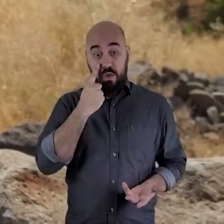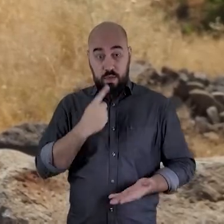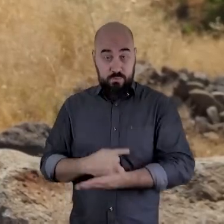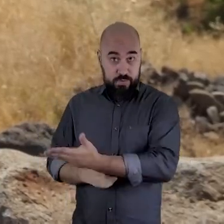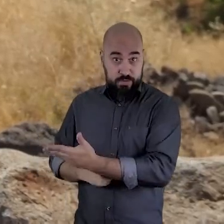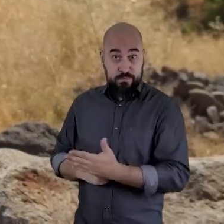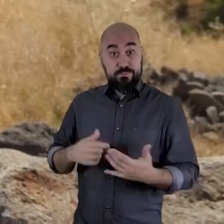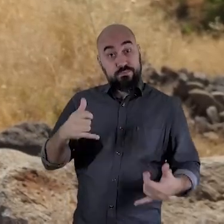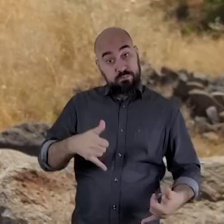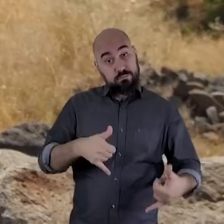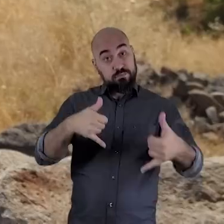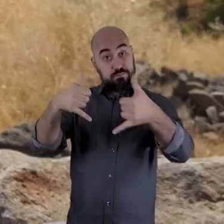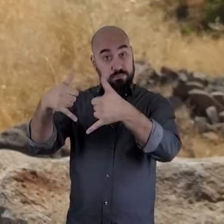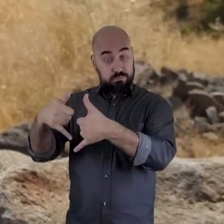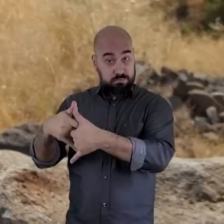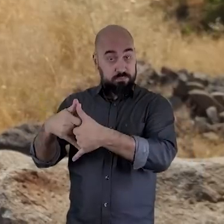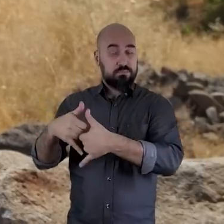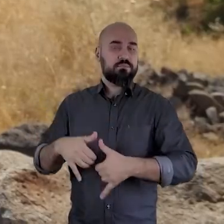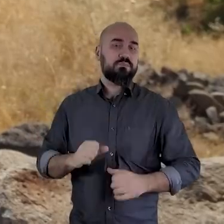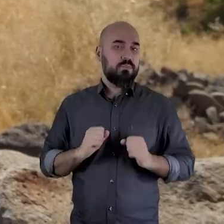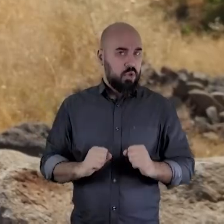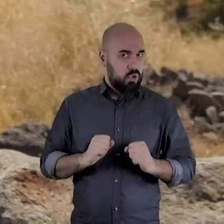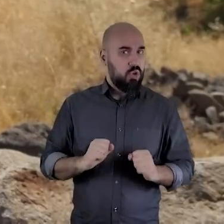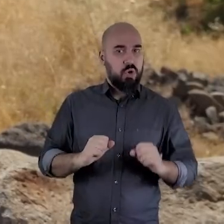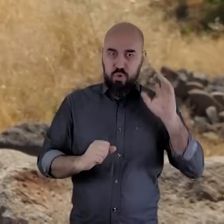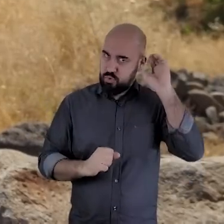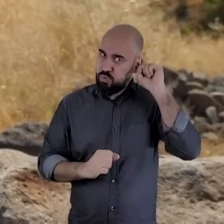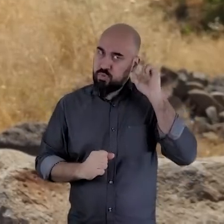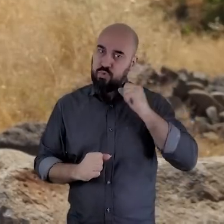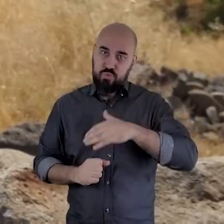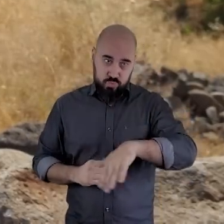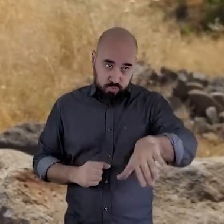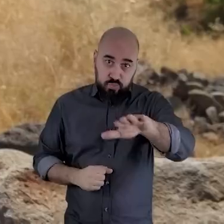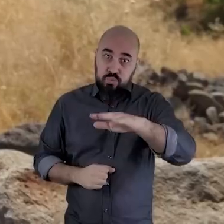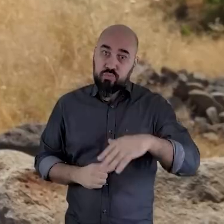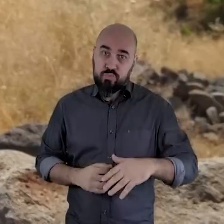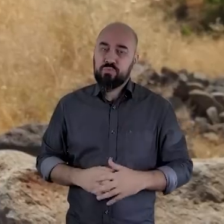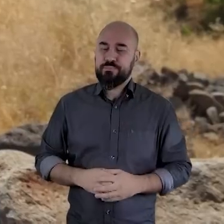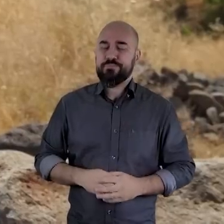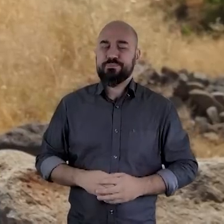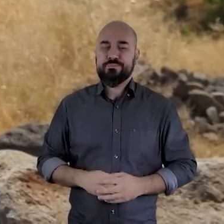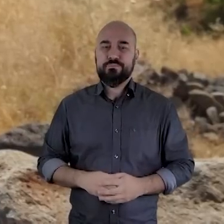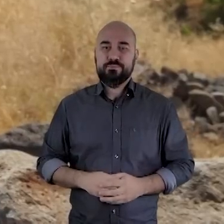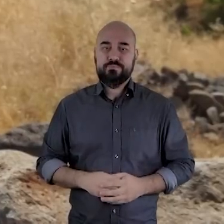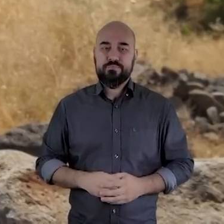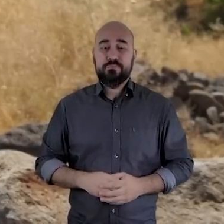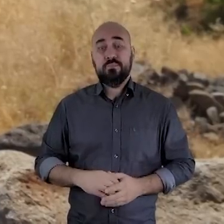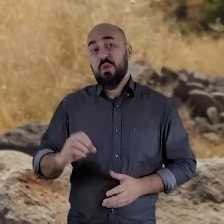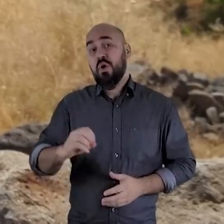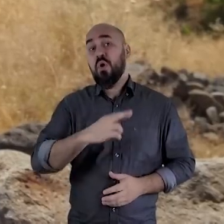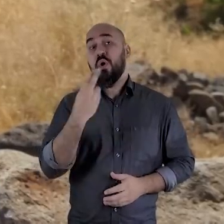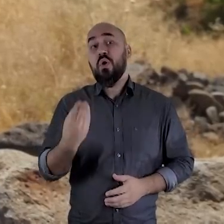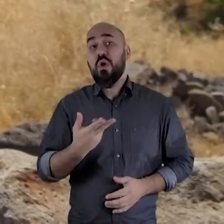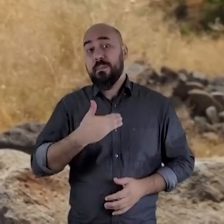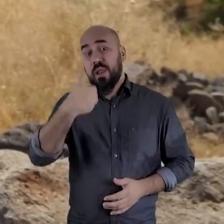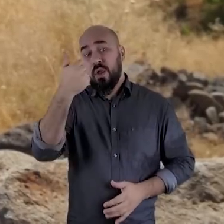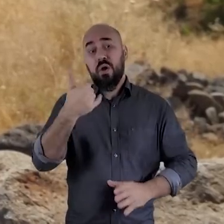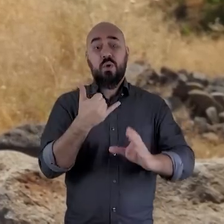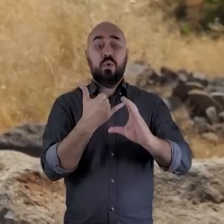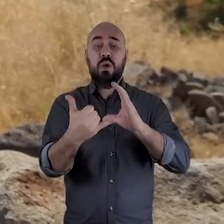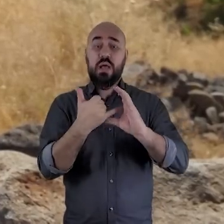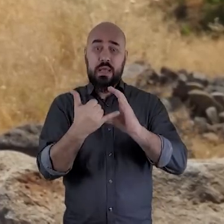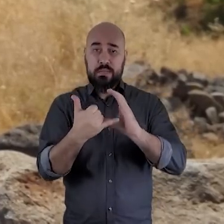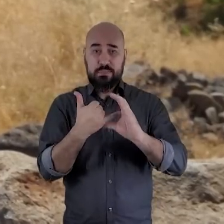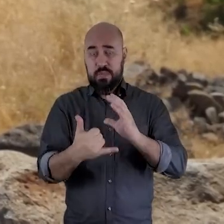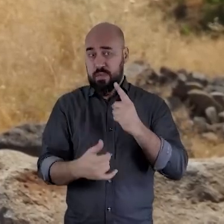para a gente no horário comercial pelo telefone 0 operadora 12 21 27 3121 ou, se preferir, pode mandar uma mensagem